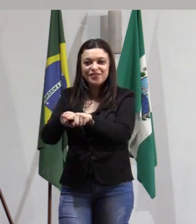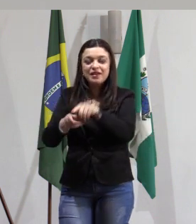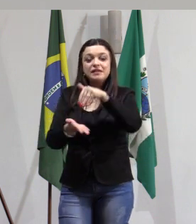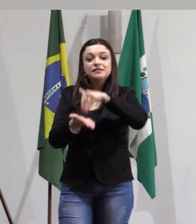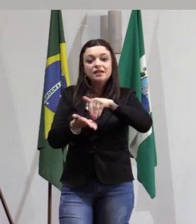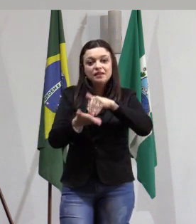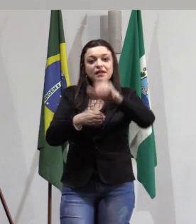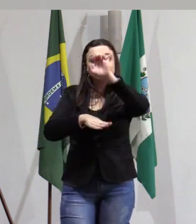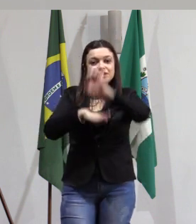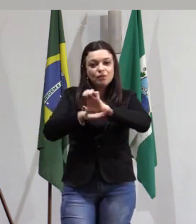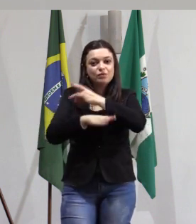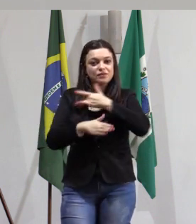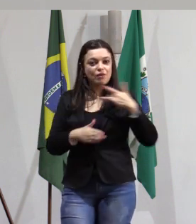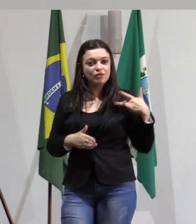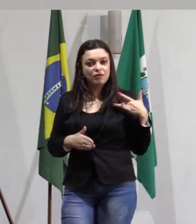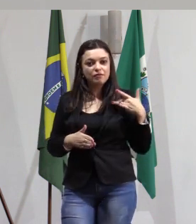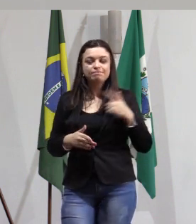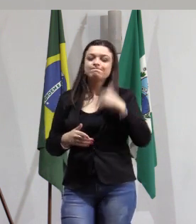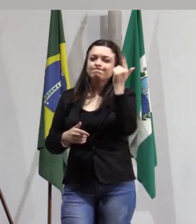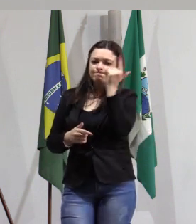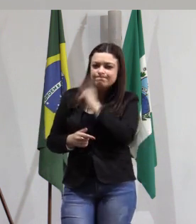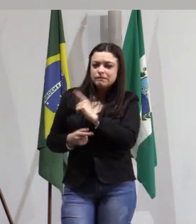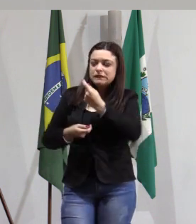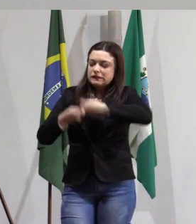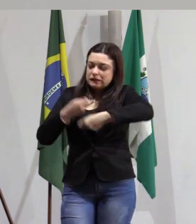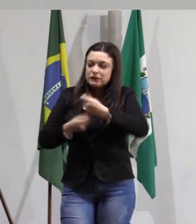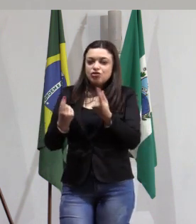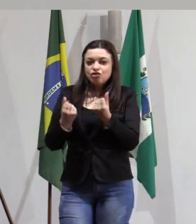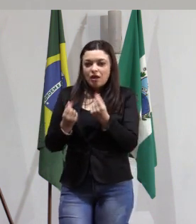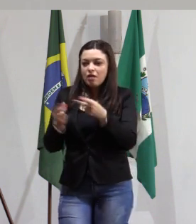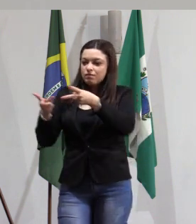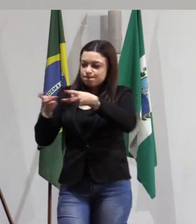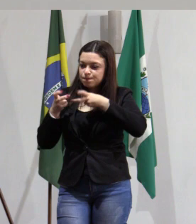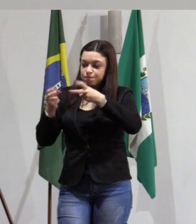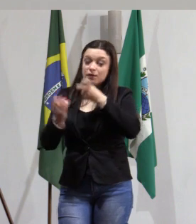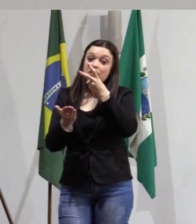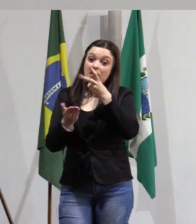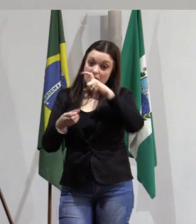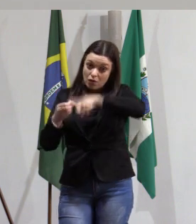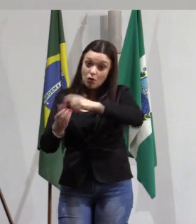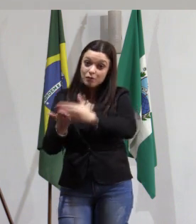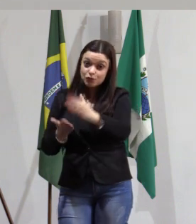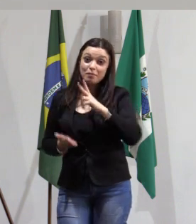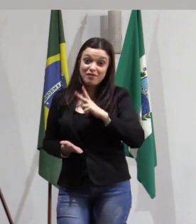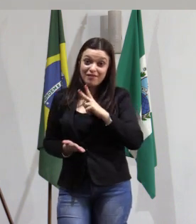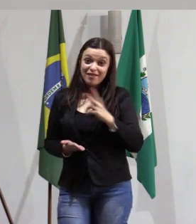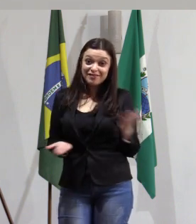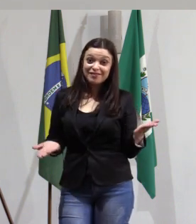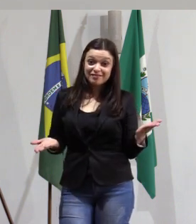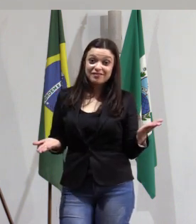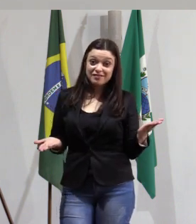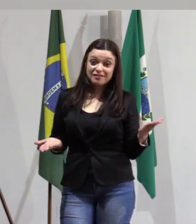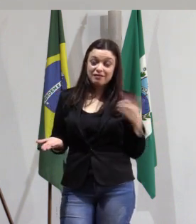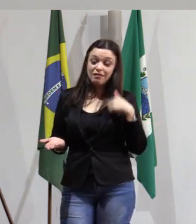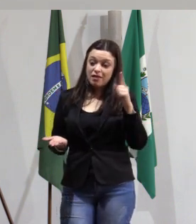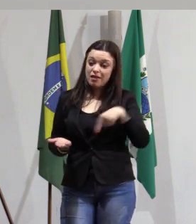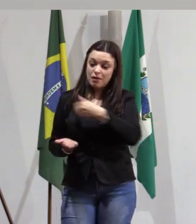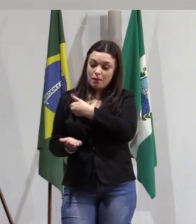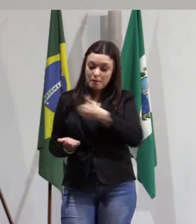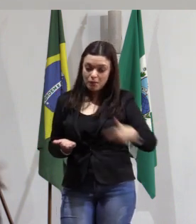Secretaria Estadual de Saúde, sobretudo. A aproximação com a sociedade não é sempre com o mercado privado, é emblematicamente também com o setor